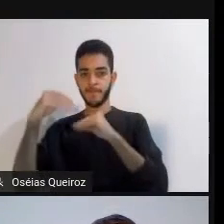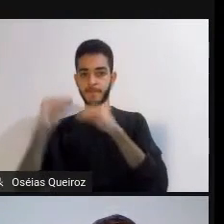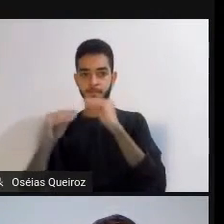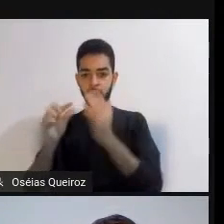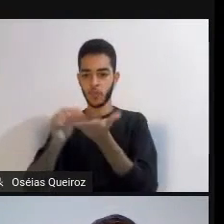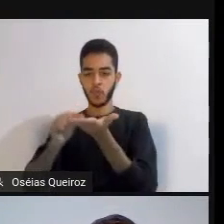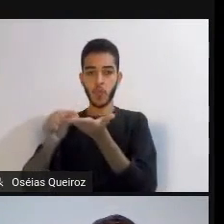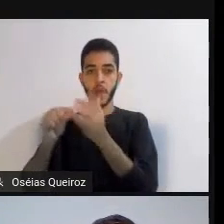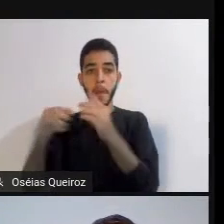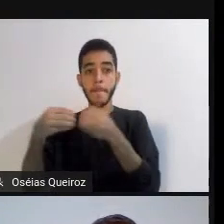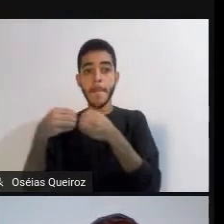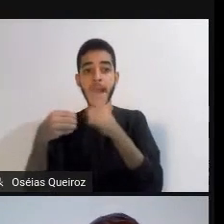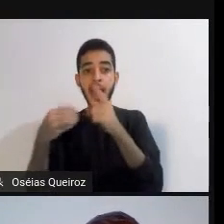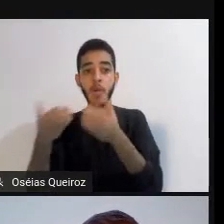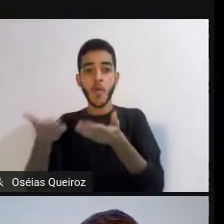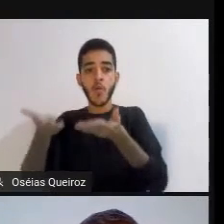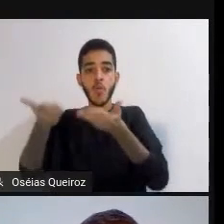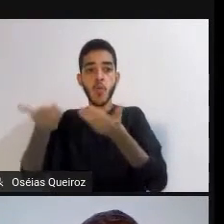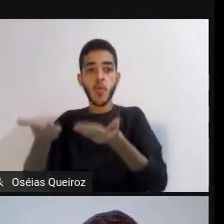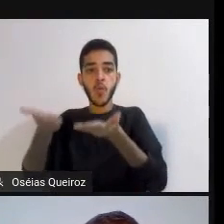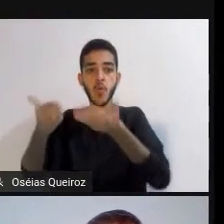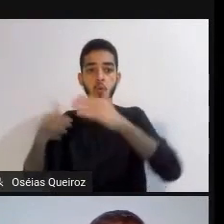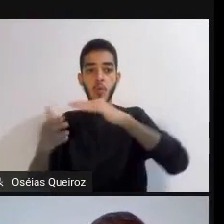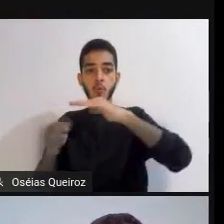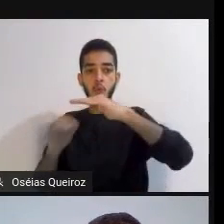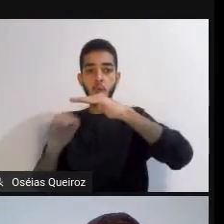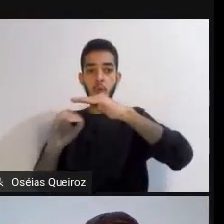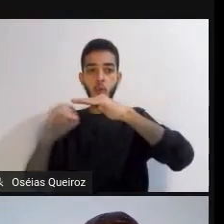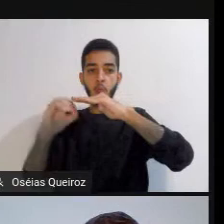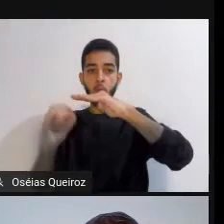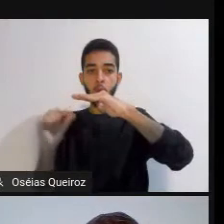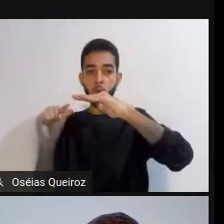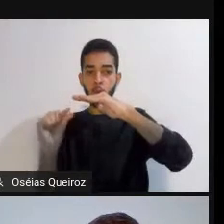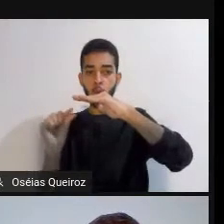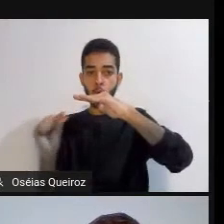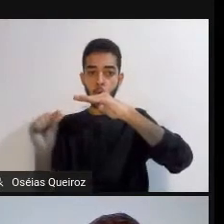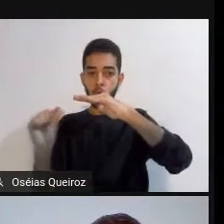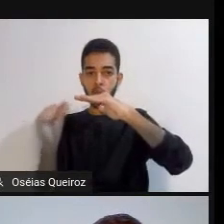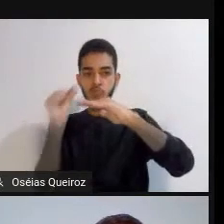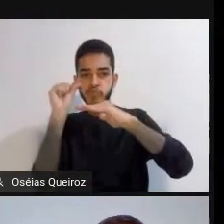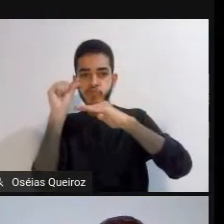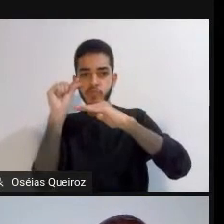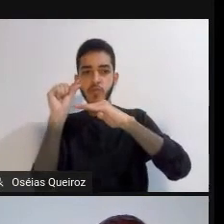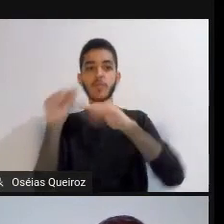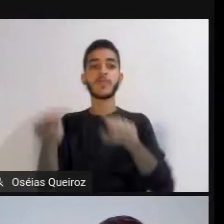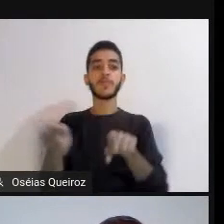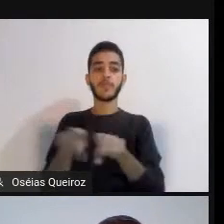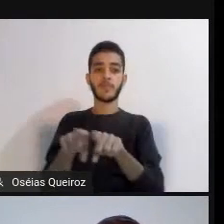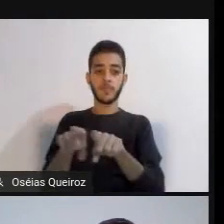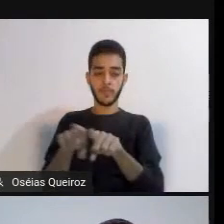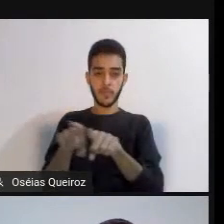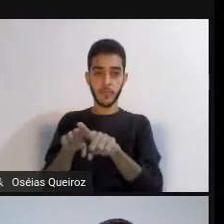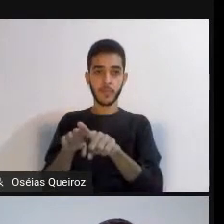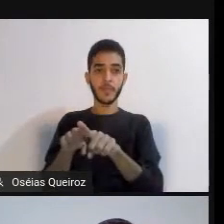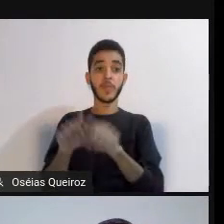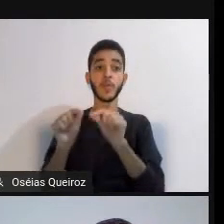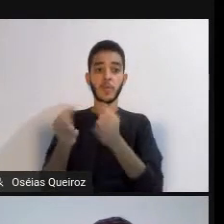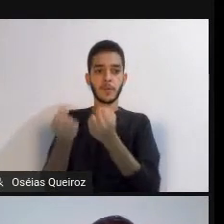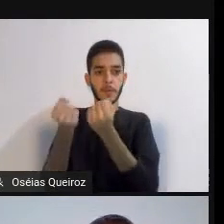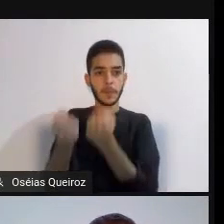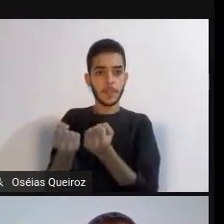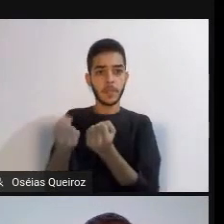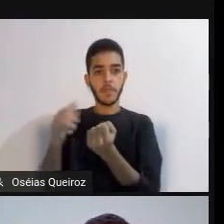eram identificados materiais de menor tamanho e com densidades menores,